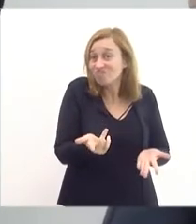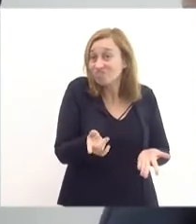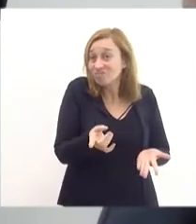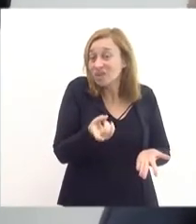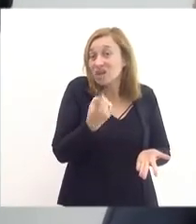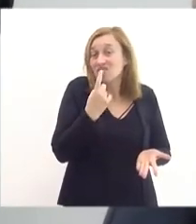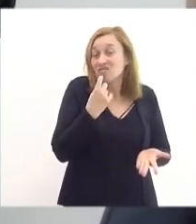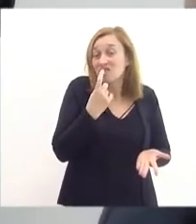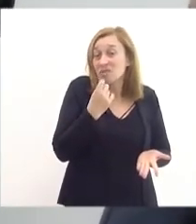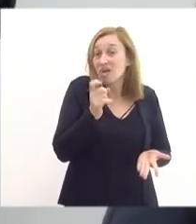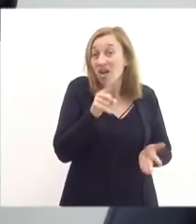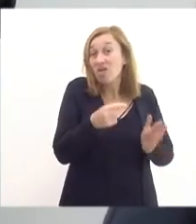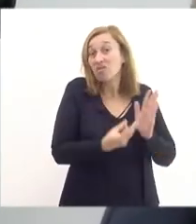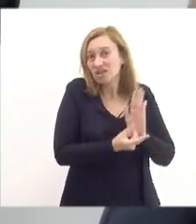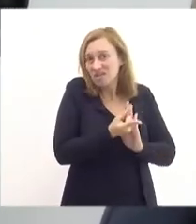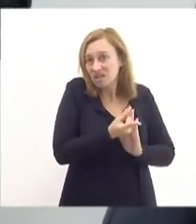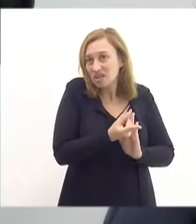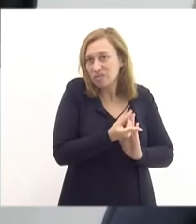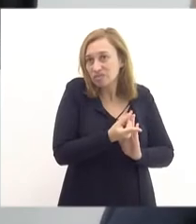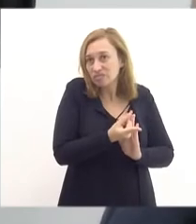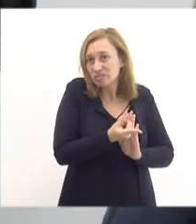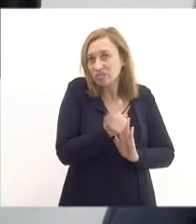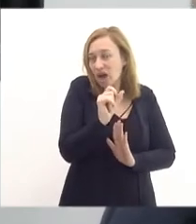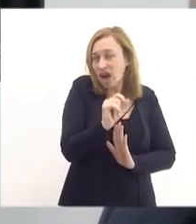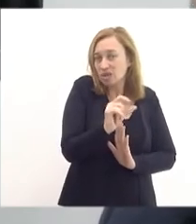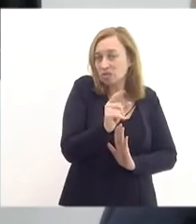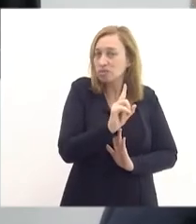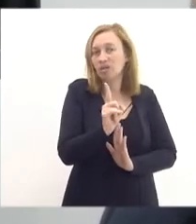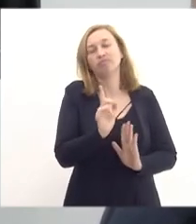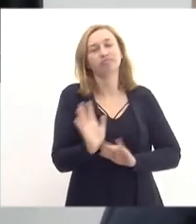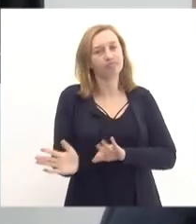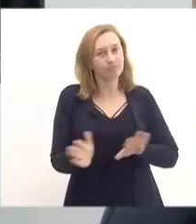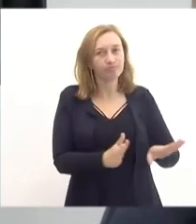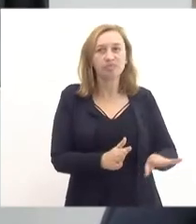vermelho, é o financeiro. Não faz o menor sentido.